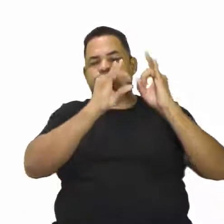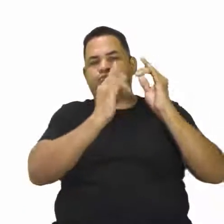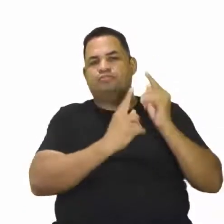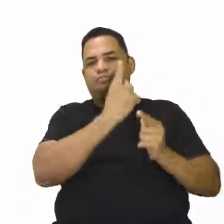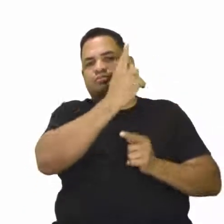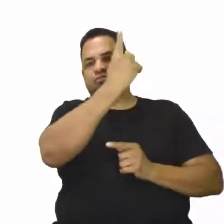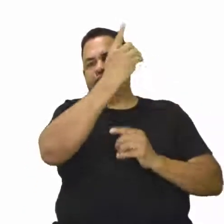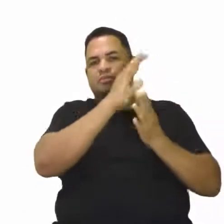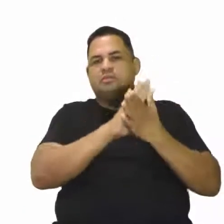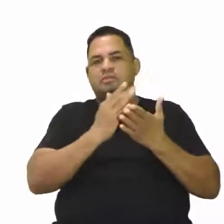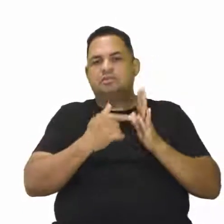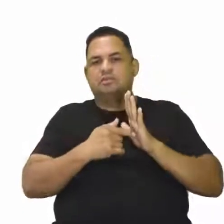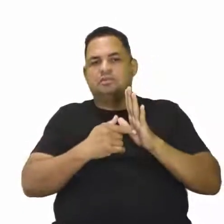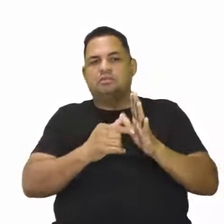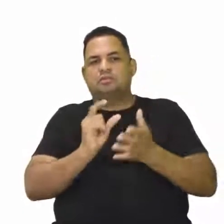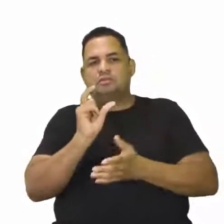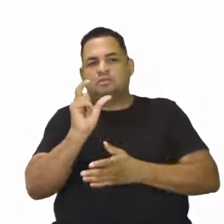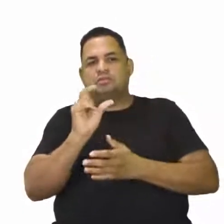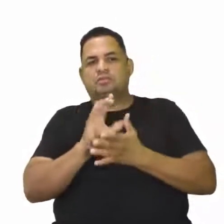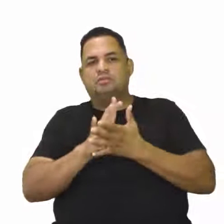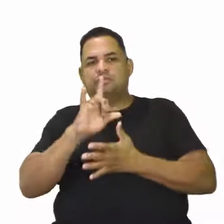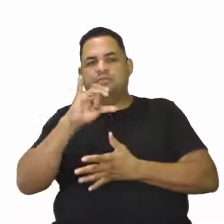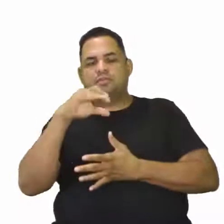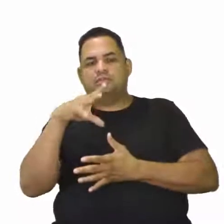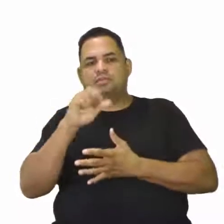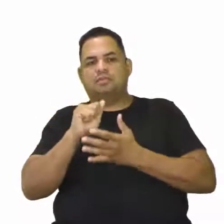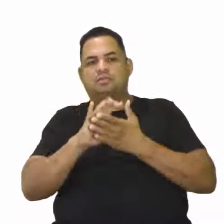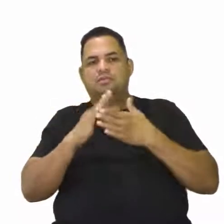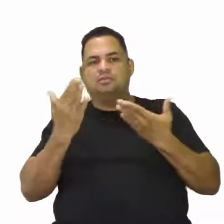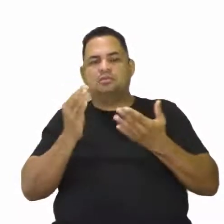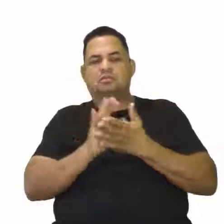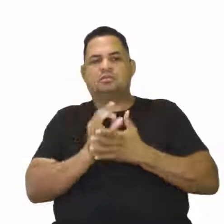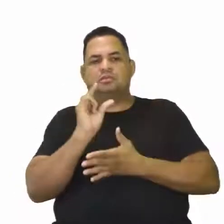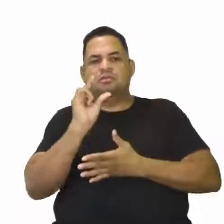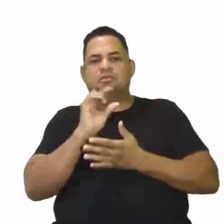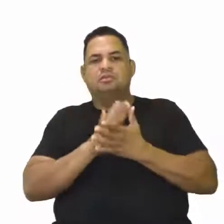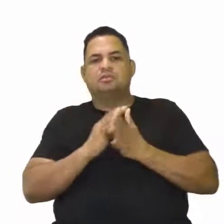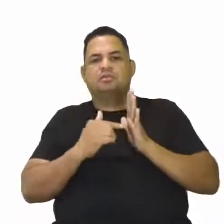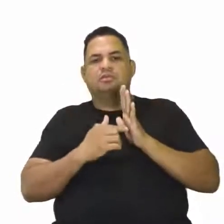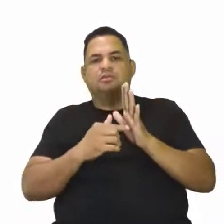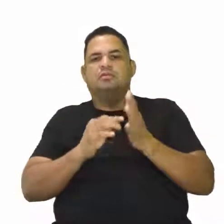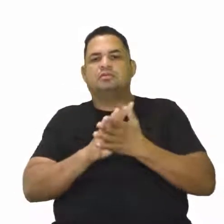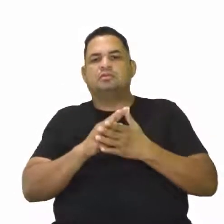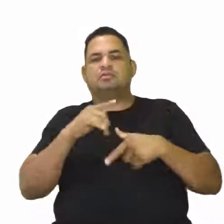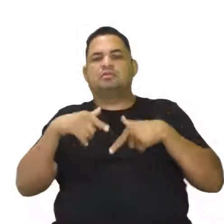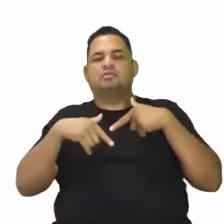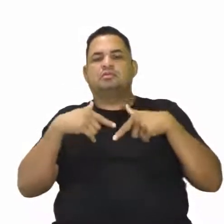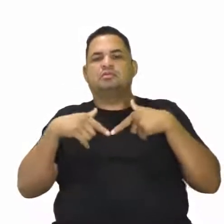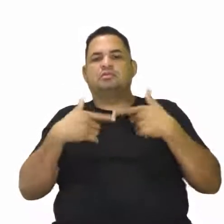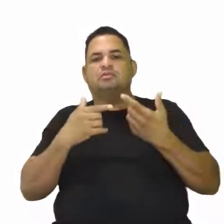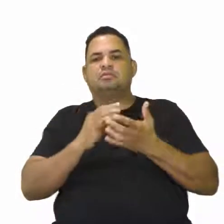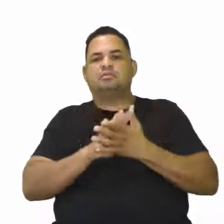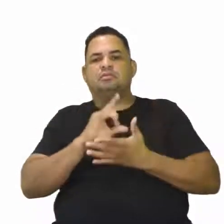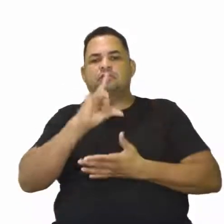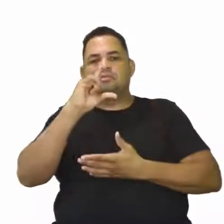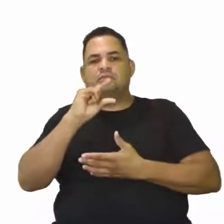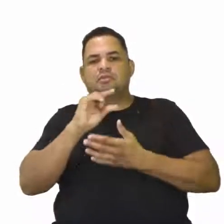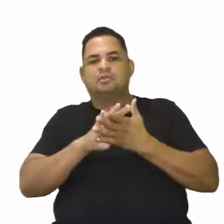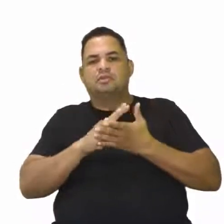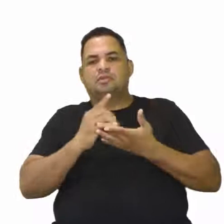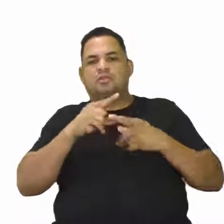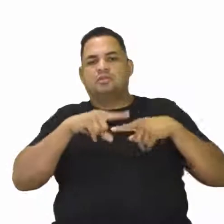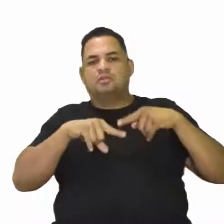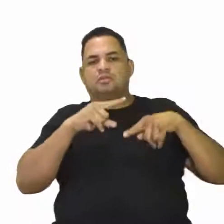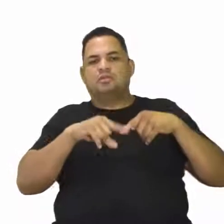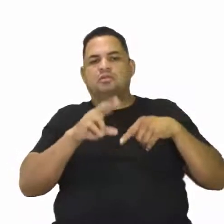estão expressos por meio da palavra límpia. Essa expressão indica que, além de produzir menos resíduos, o